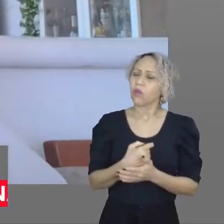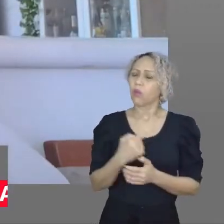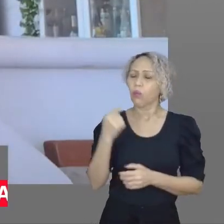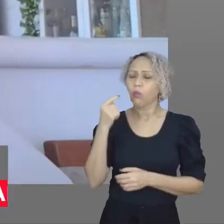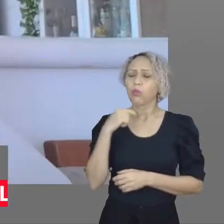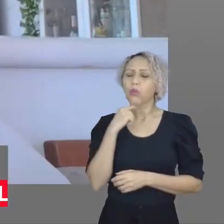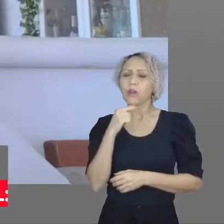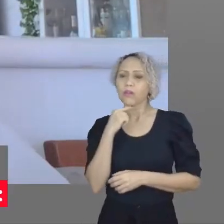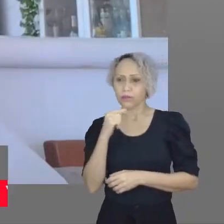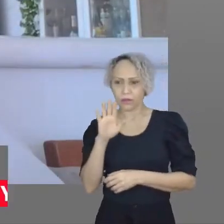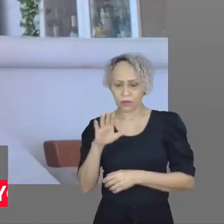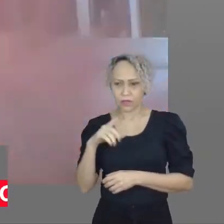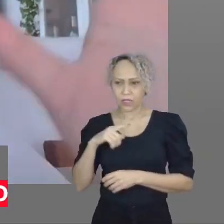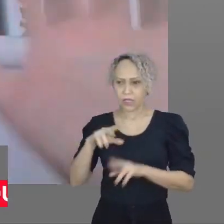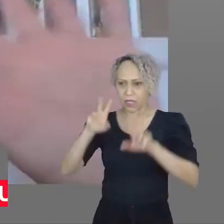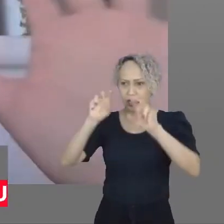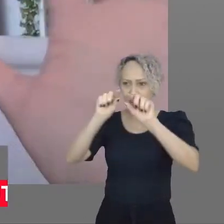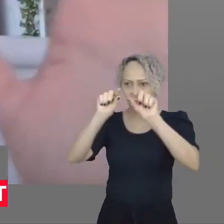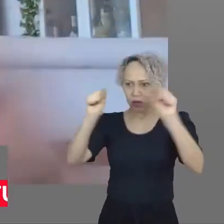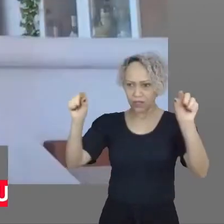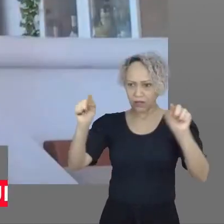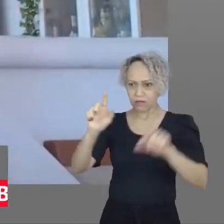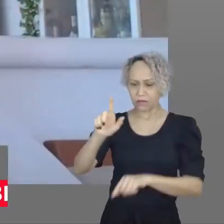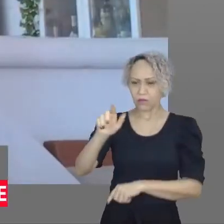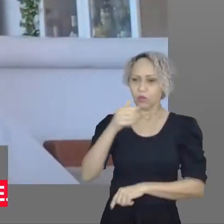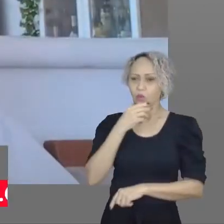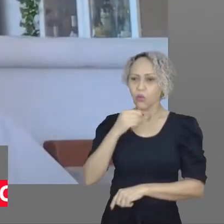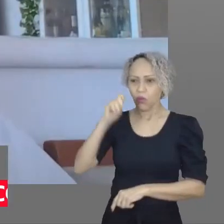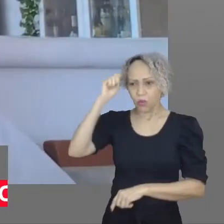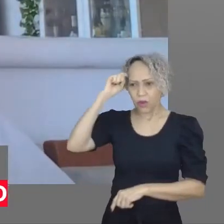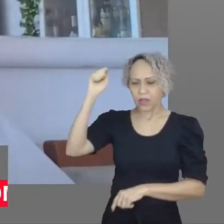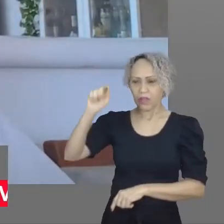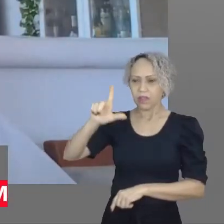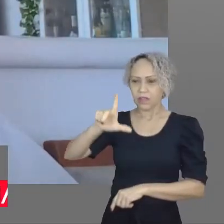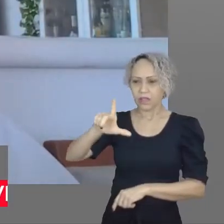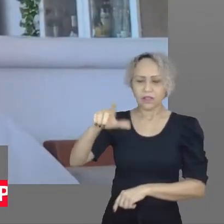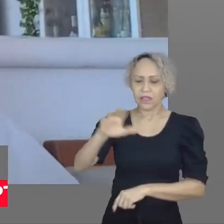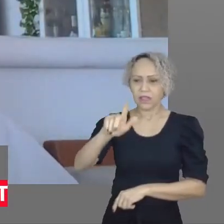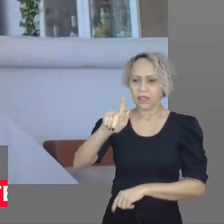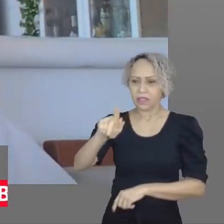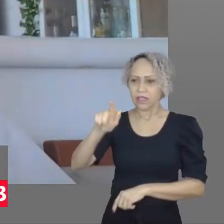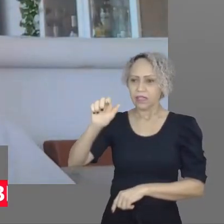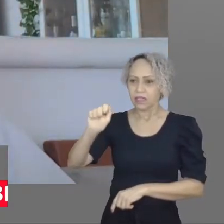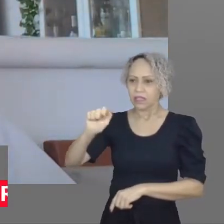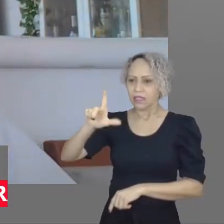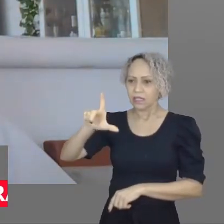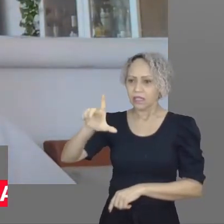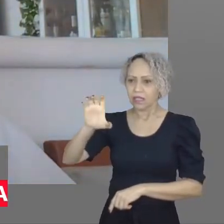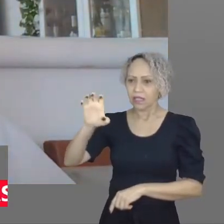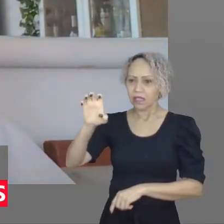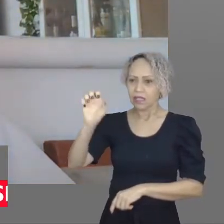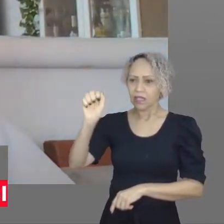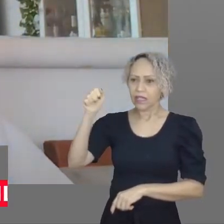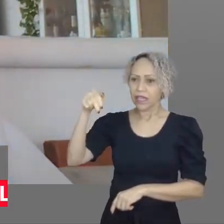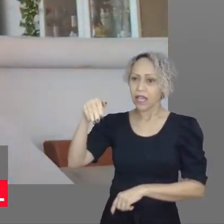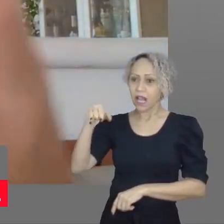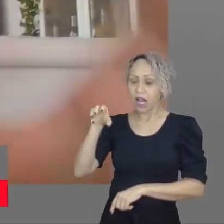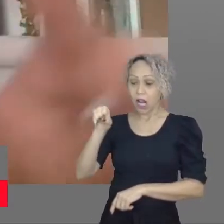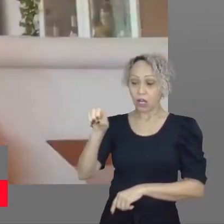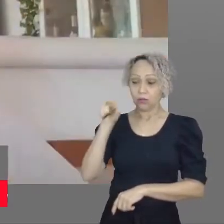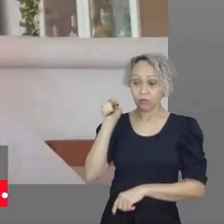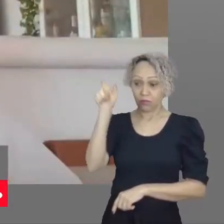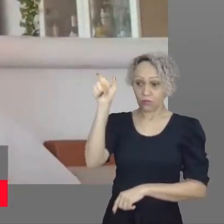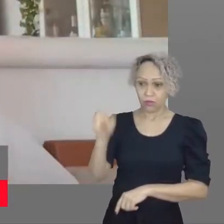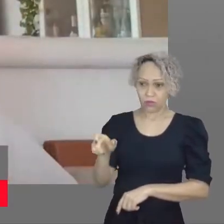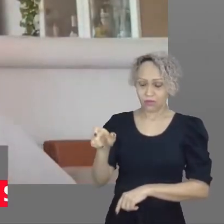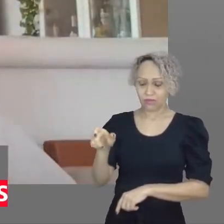uma citação de Galeano, gente, que eu queria que ela brilhasse na nossa semana. de formação política que, às vezes, ele